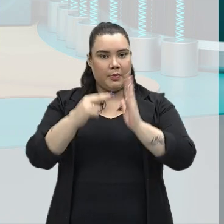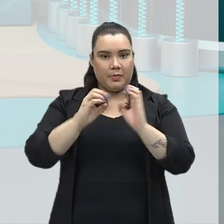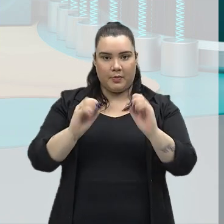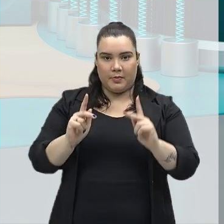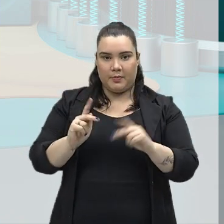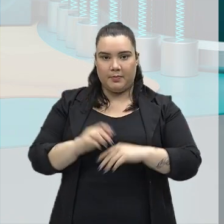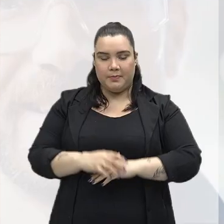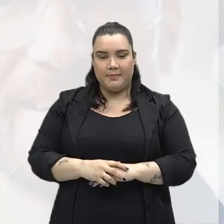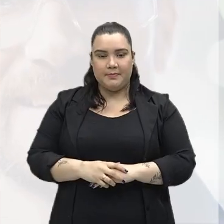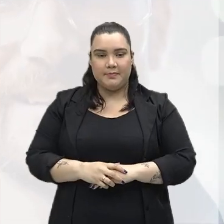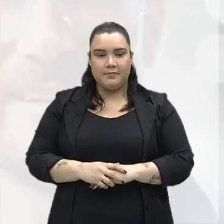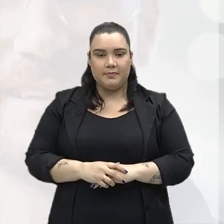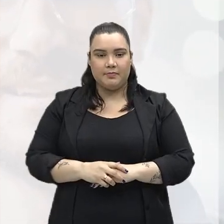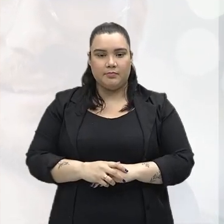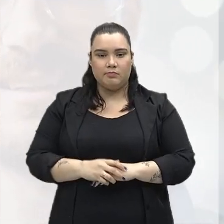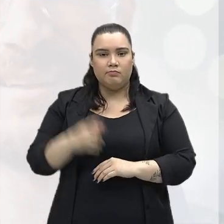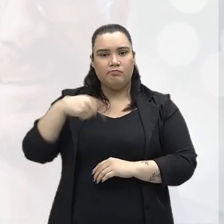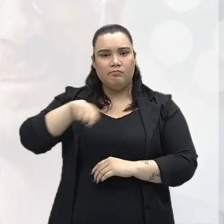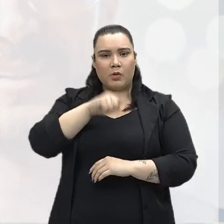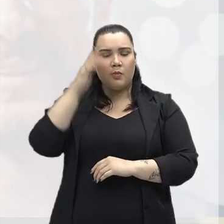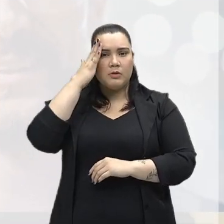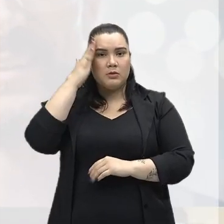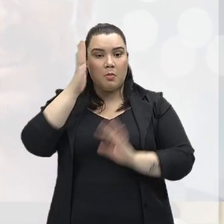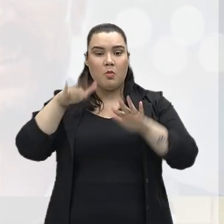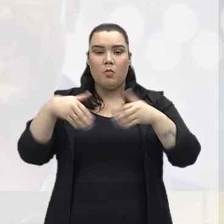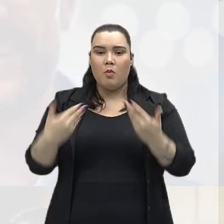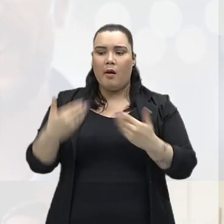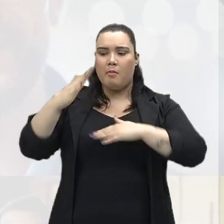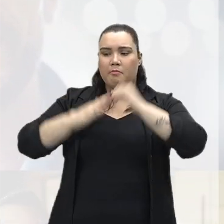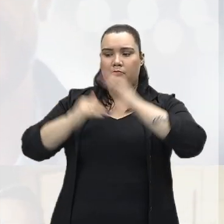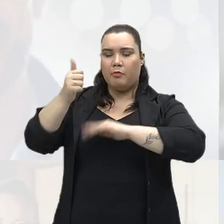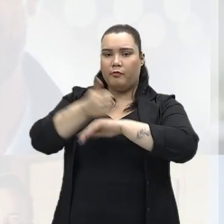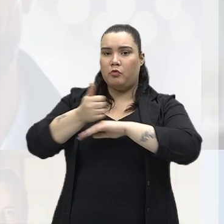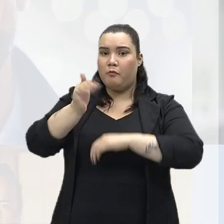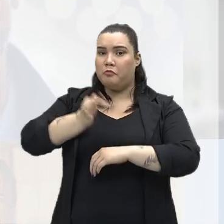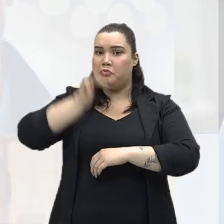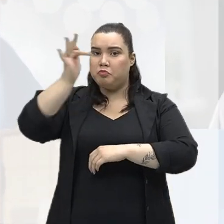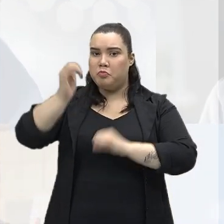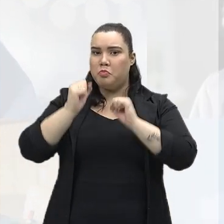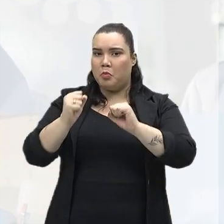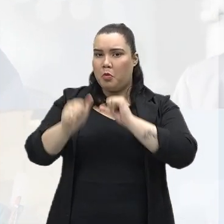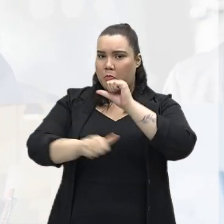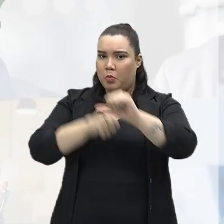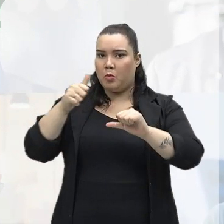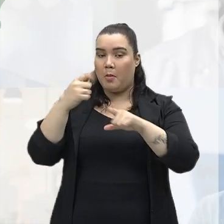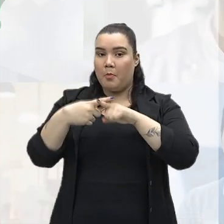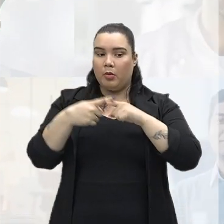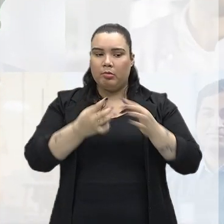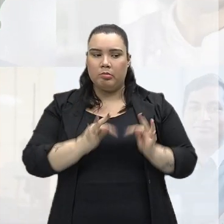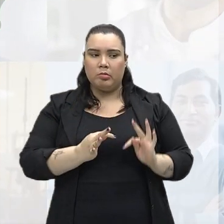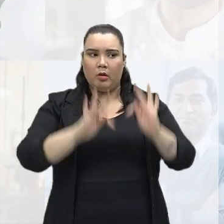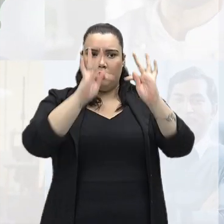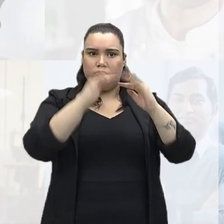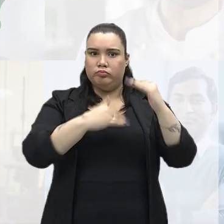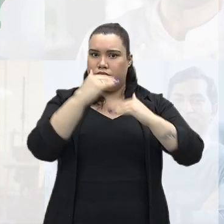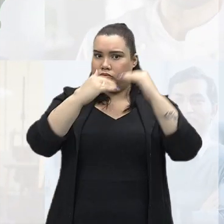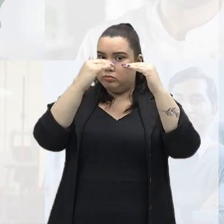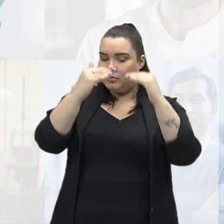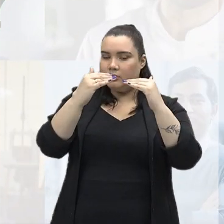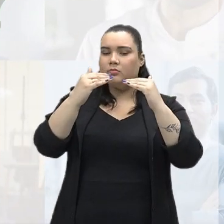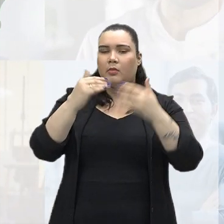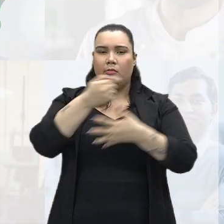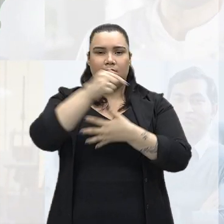Watch the video. Você sabe quais profissões podem deixar de existir com o avanço da inteligência artificial? Aqui